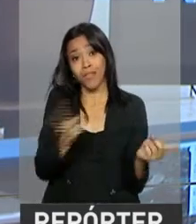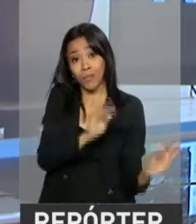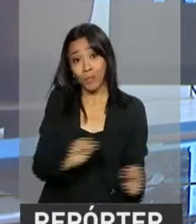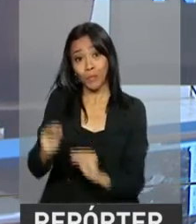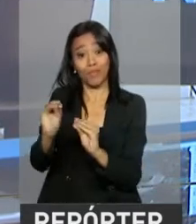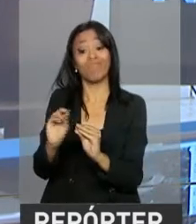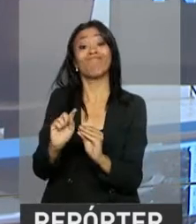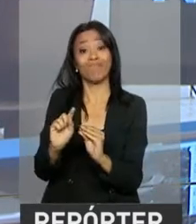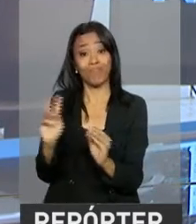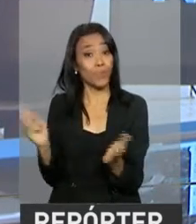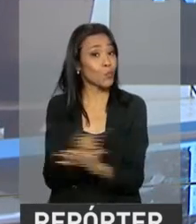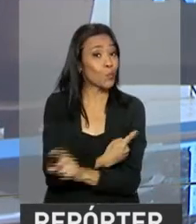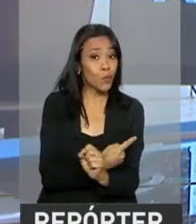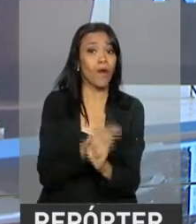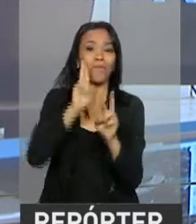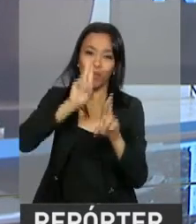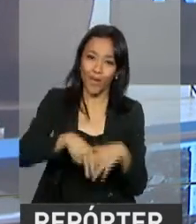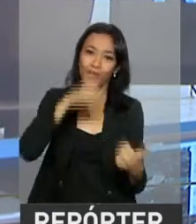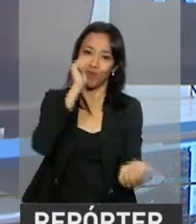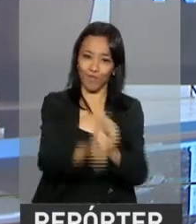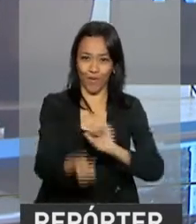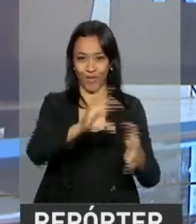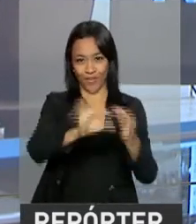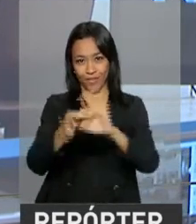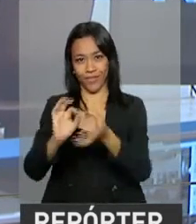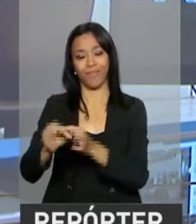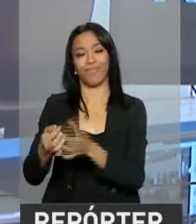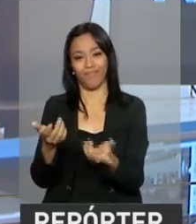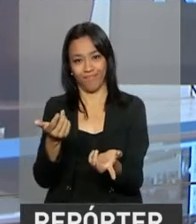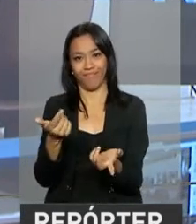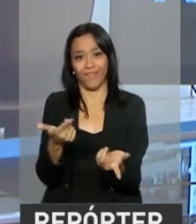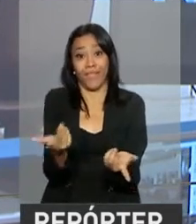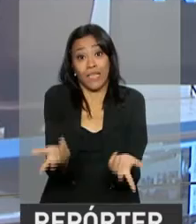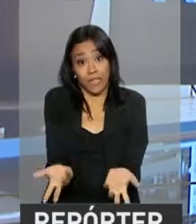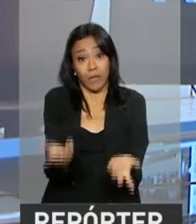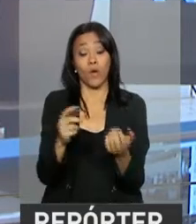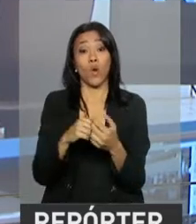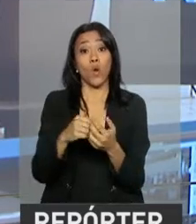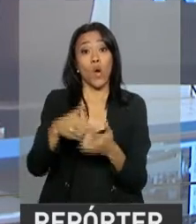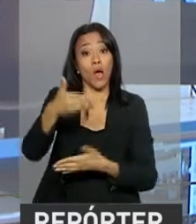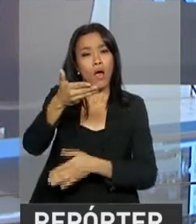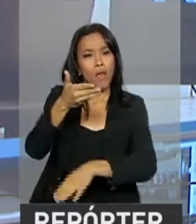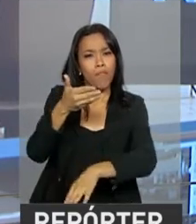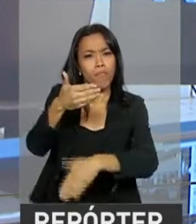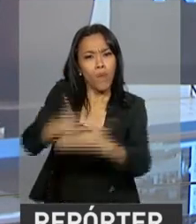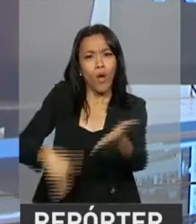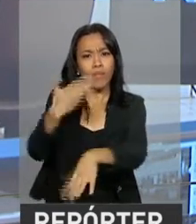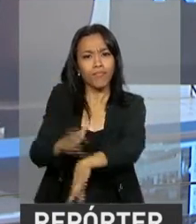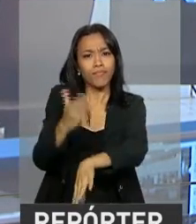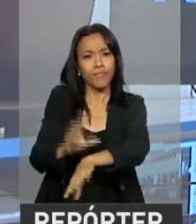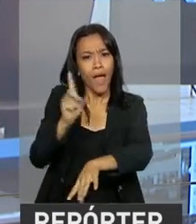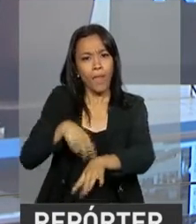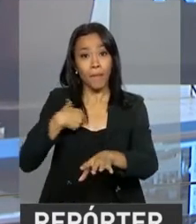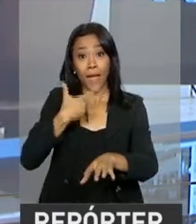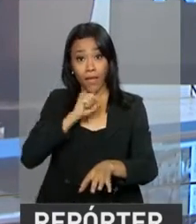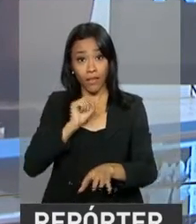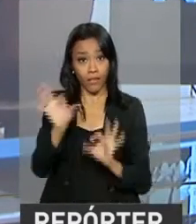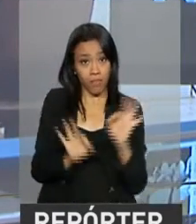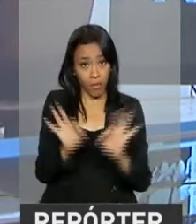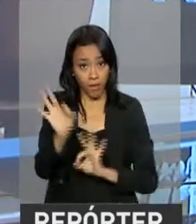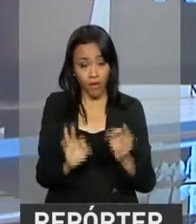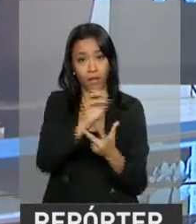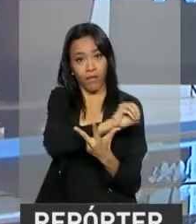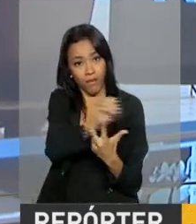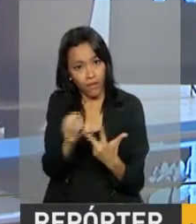foi por causa dos jogos olímpicos rio 2016 o simulado é para quem está se preparando para o enem